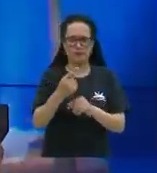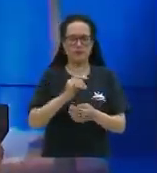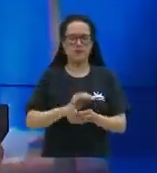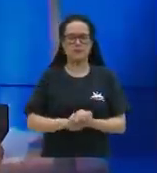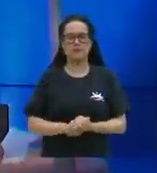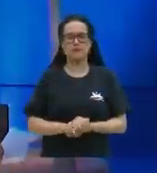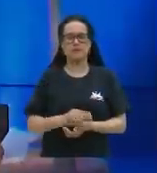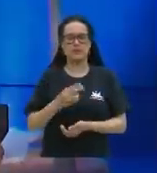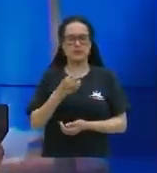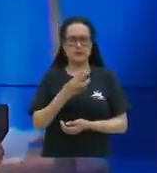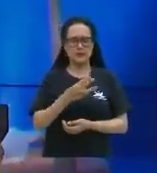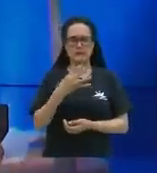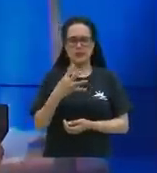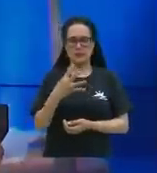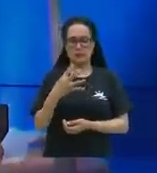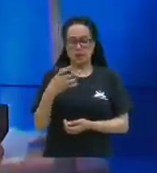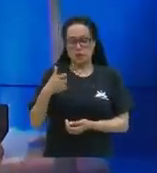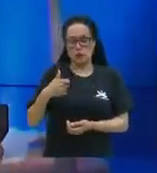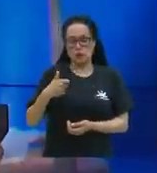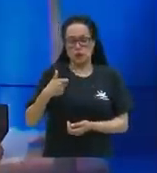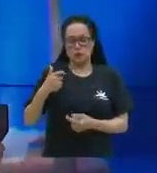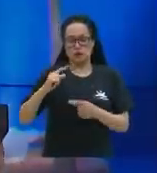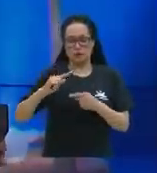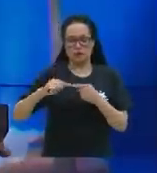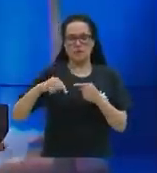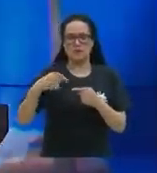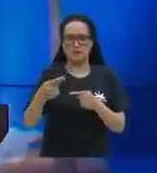34 anos depois.